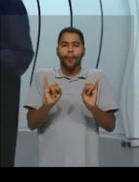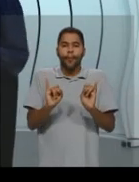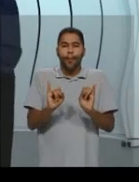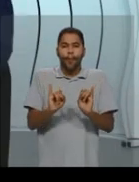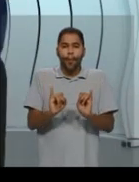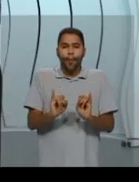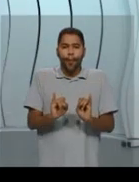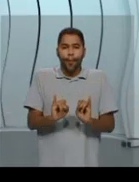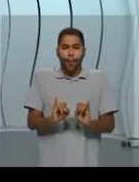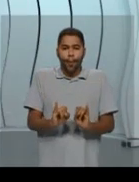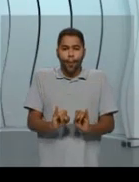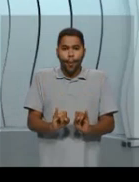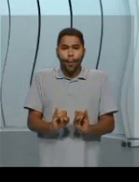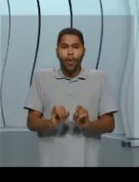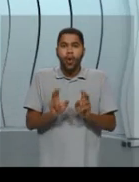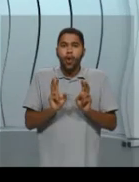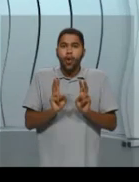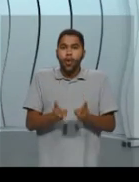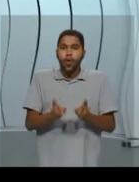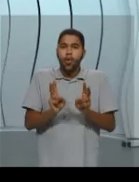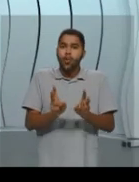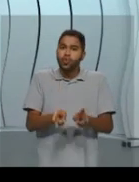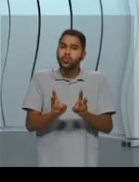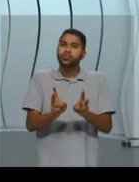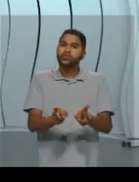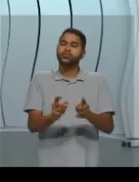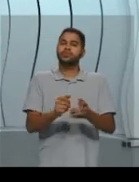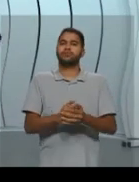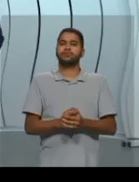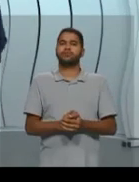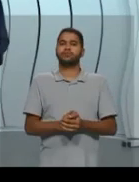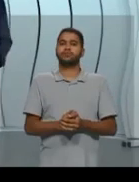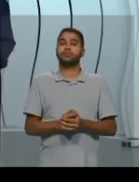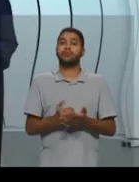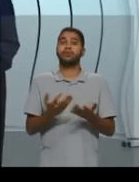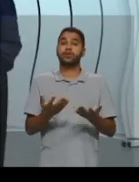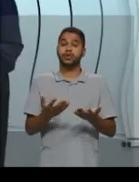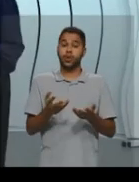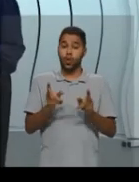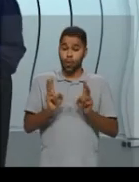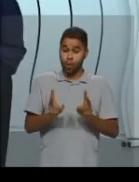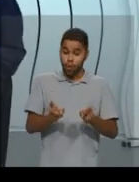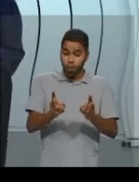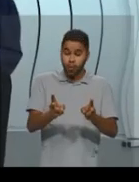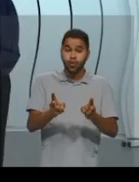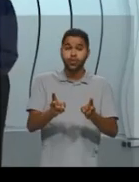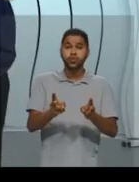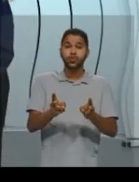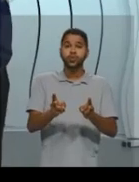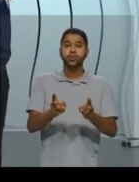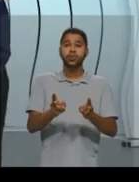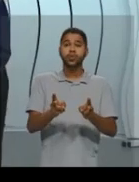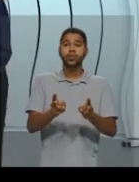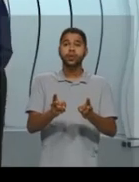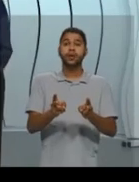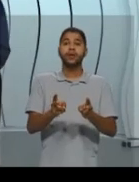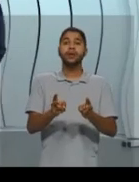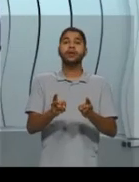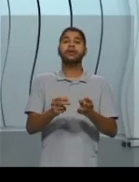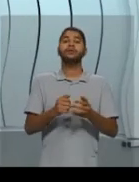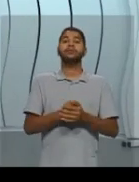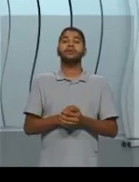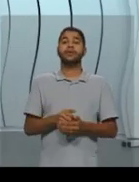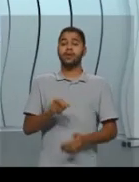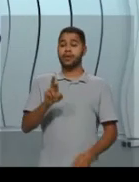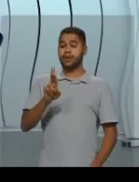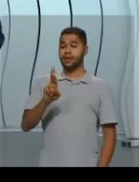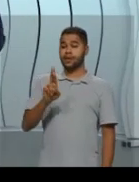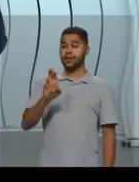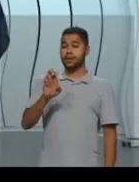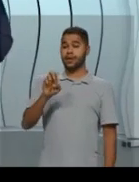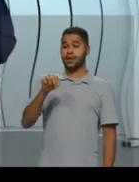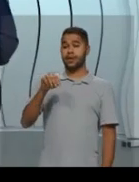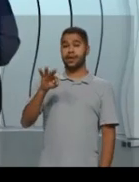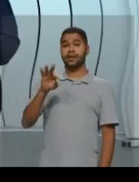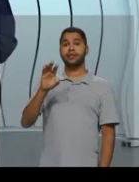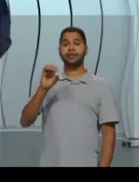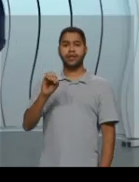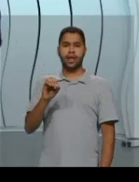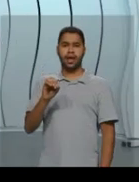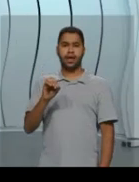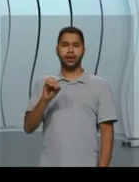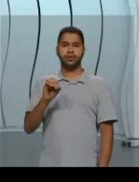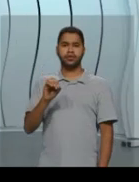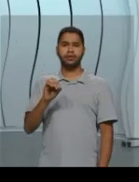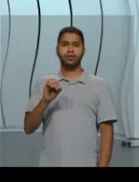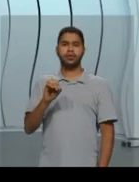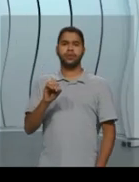Renato continua emagrecendo, o verbo continuar ali, né? Renato está emagrecendo